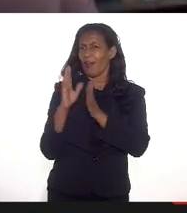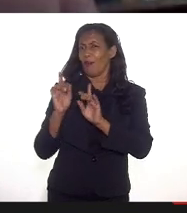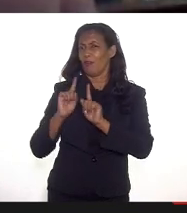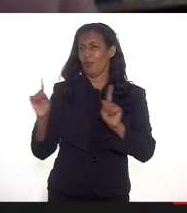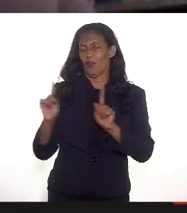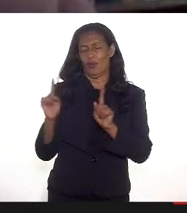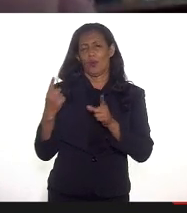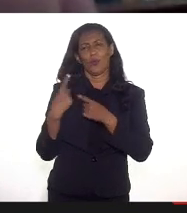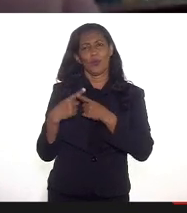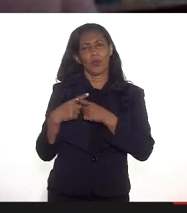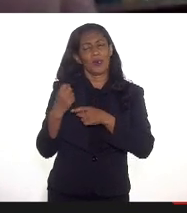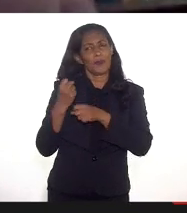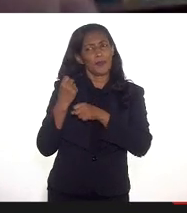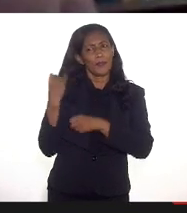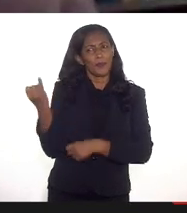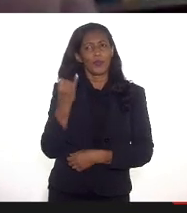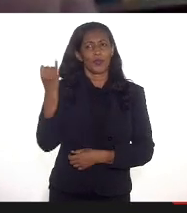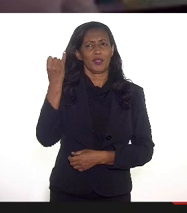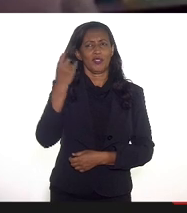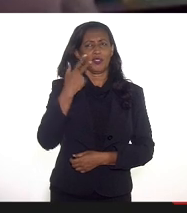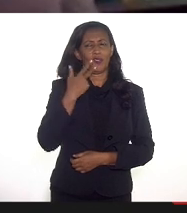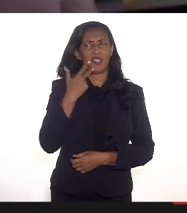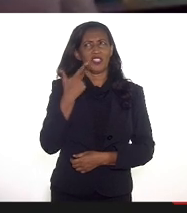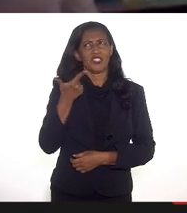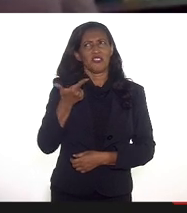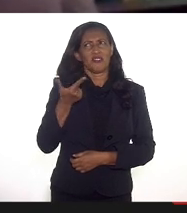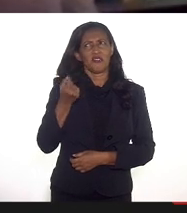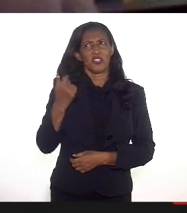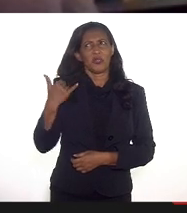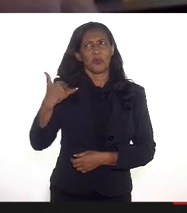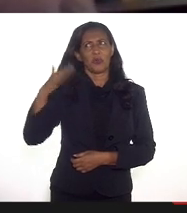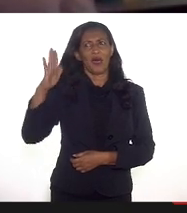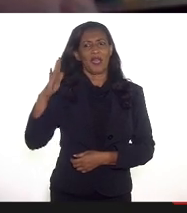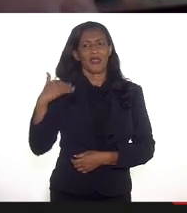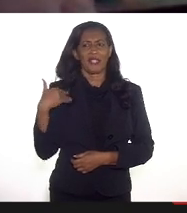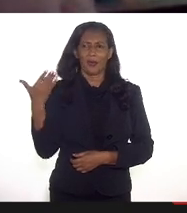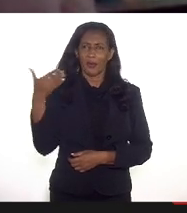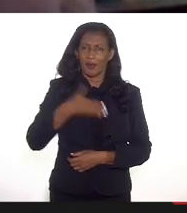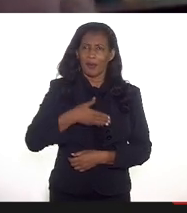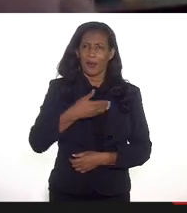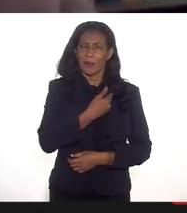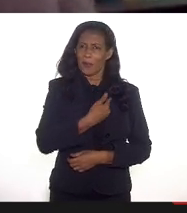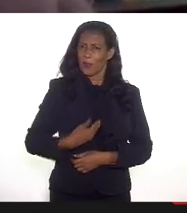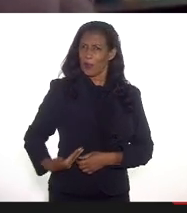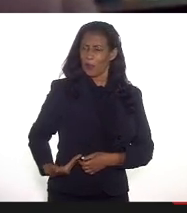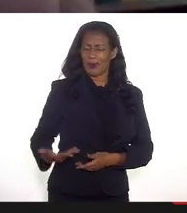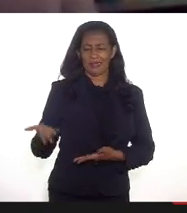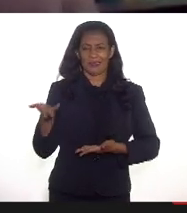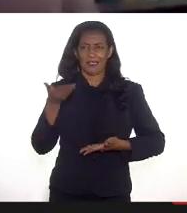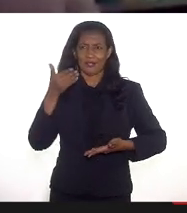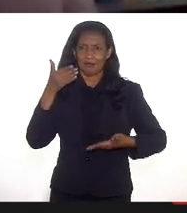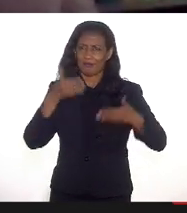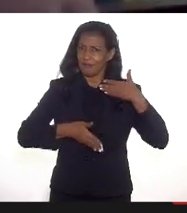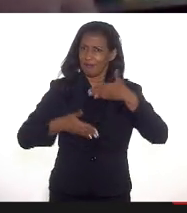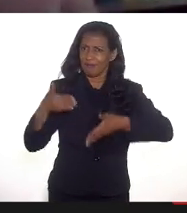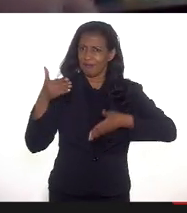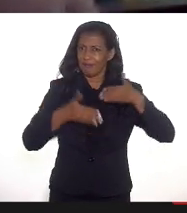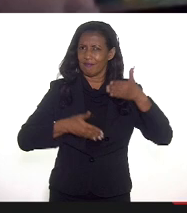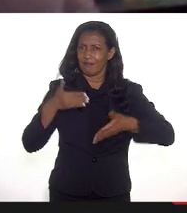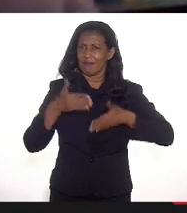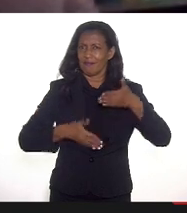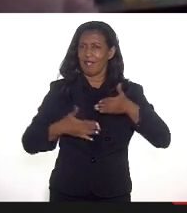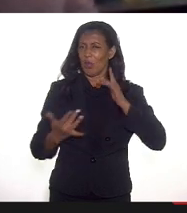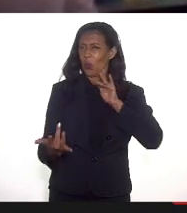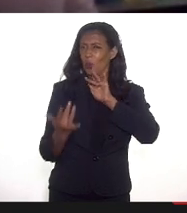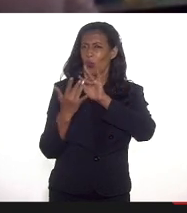nesses últimos 20 e poucos anos que eu participo da vida pública e me relacionei diretamente com a